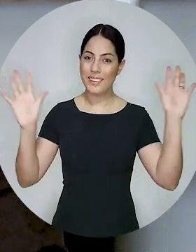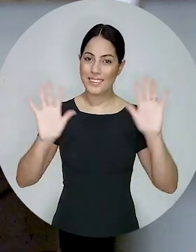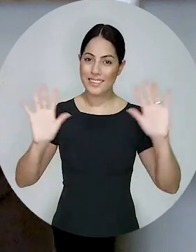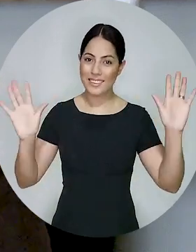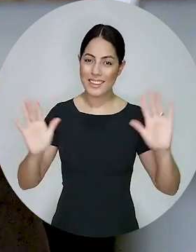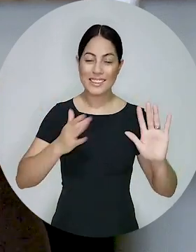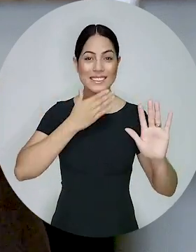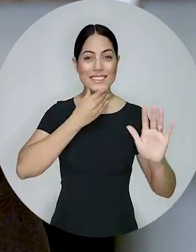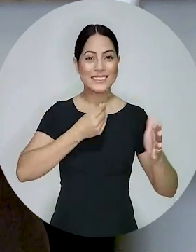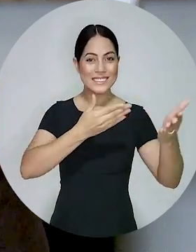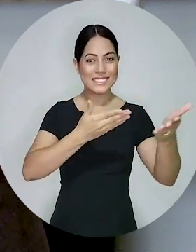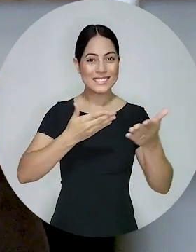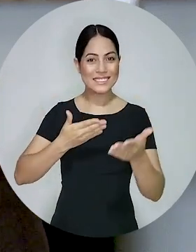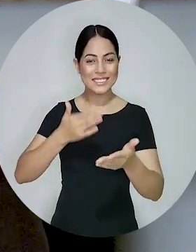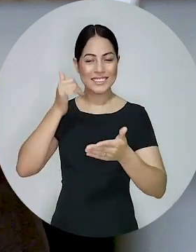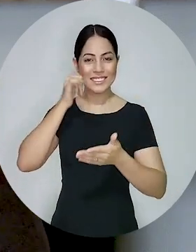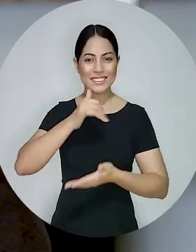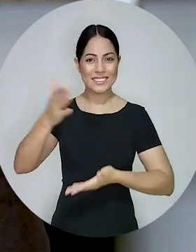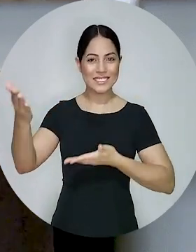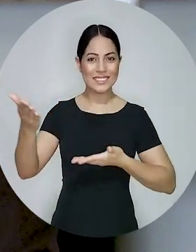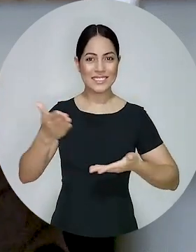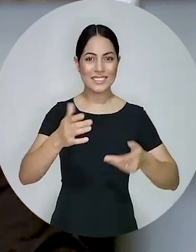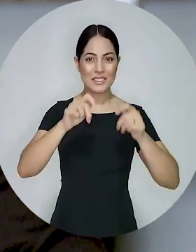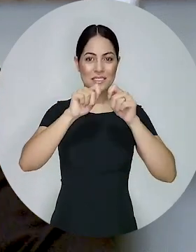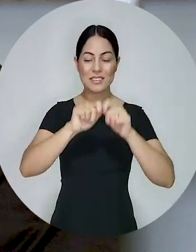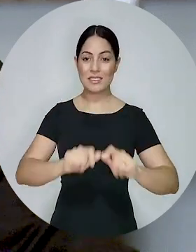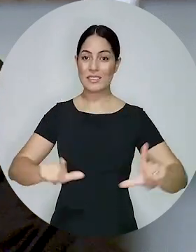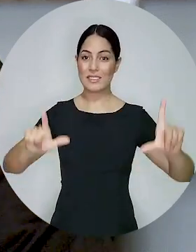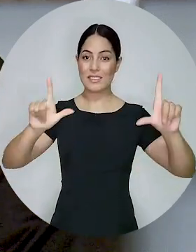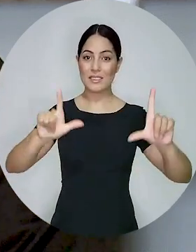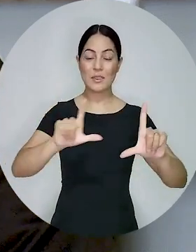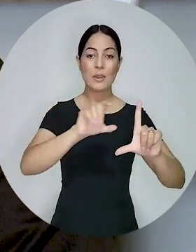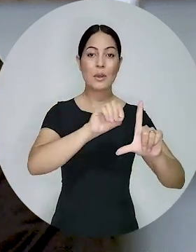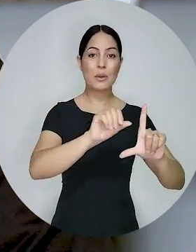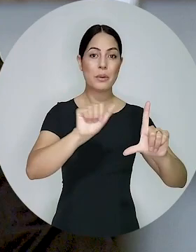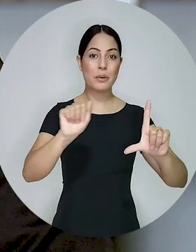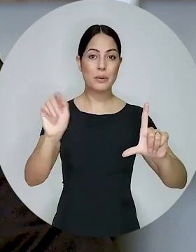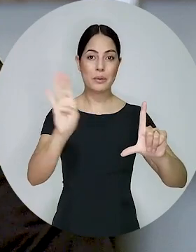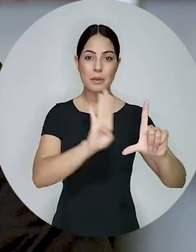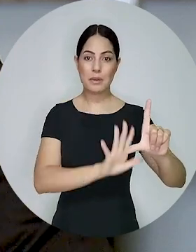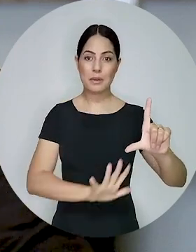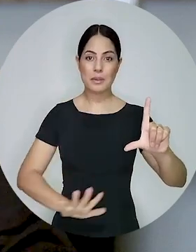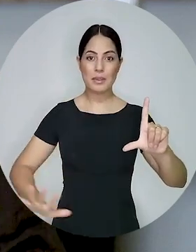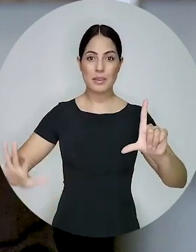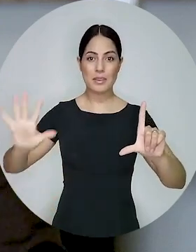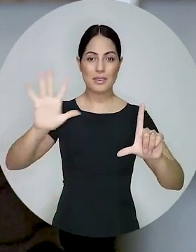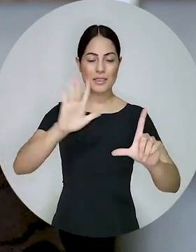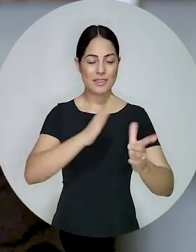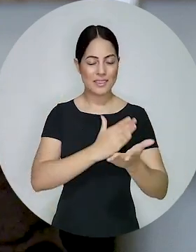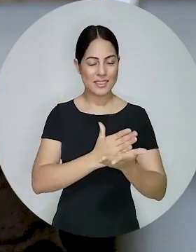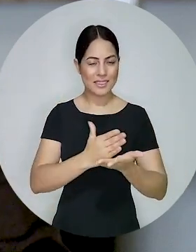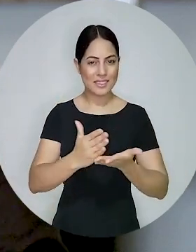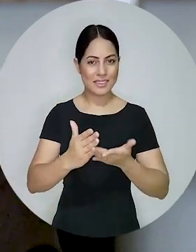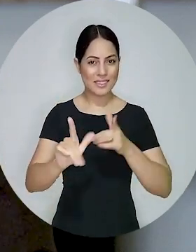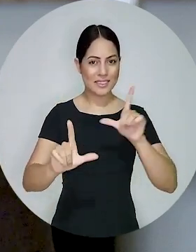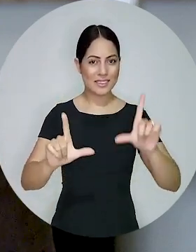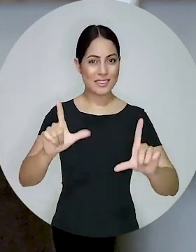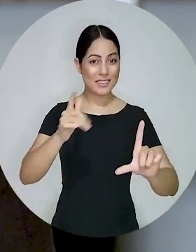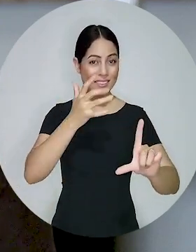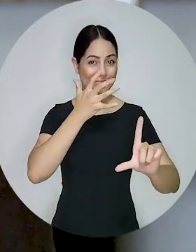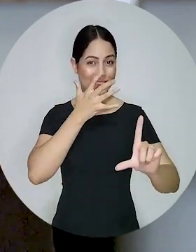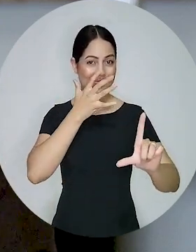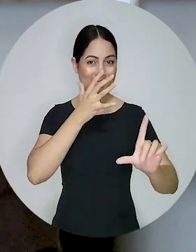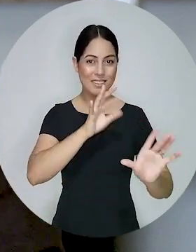Olá, seja bem-vindo, seja bem-vinda. Começa agora mais uma edição do programa OAB Nacional. Fique